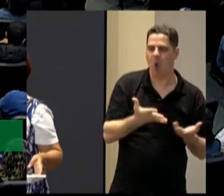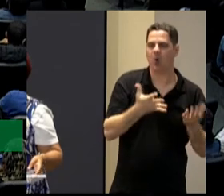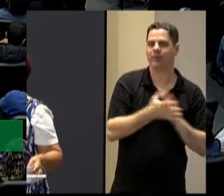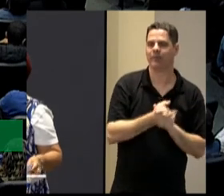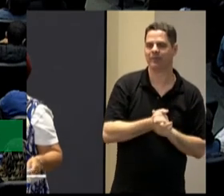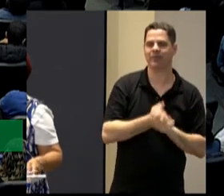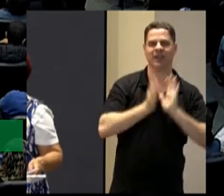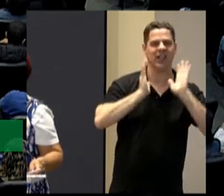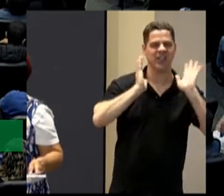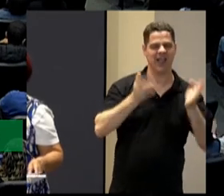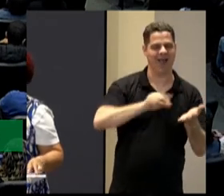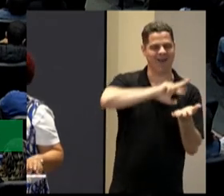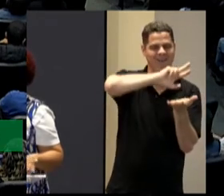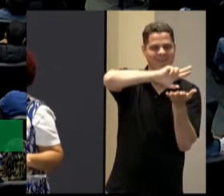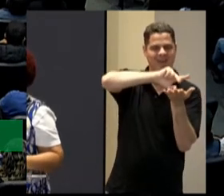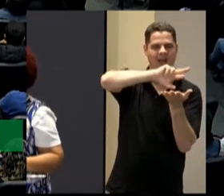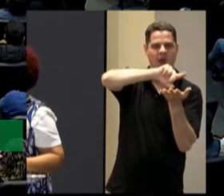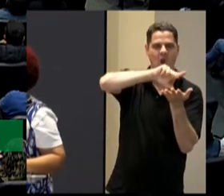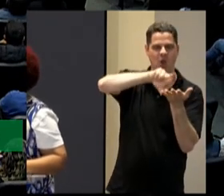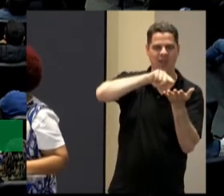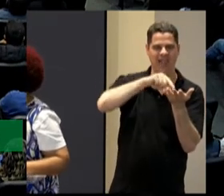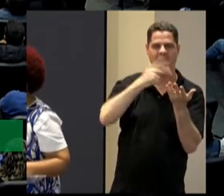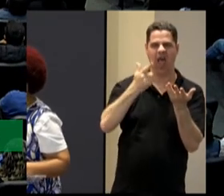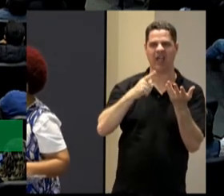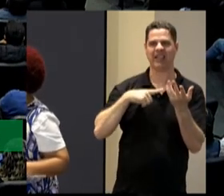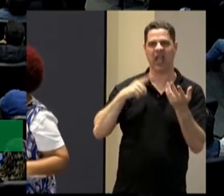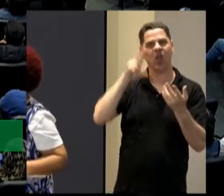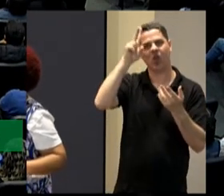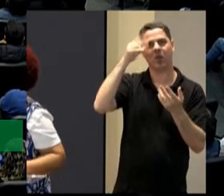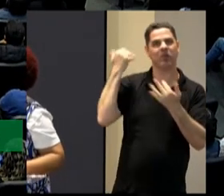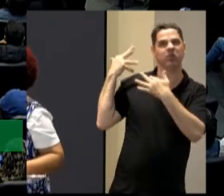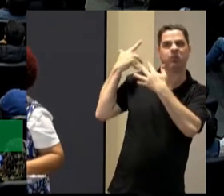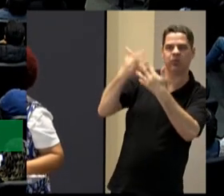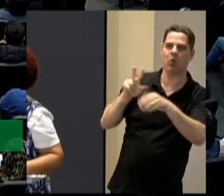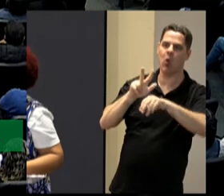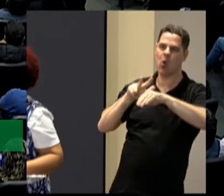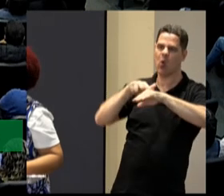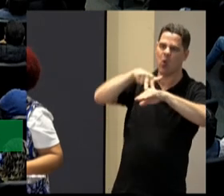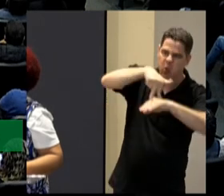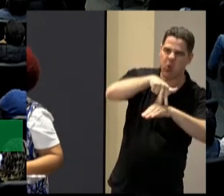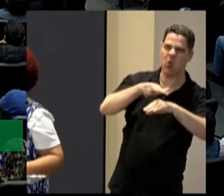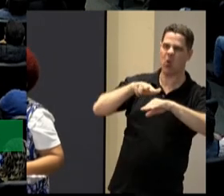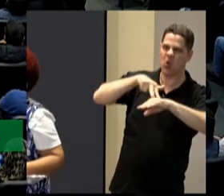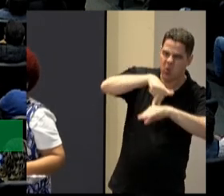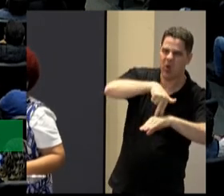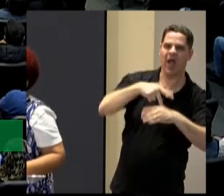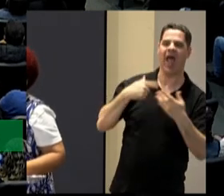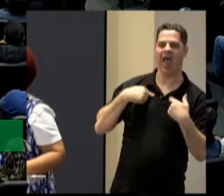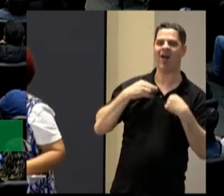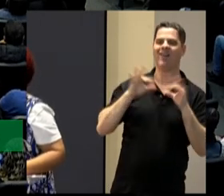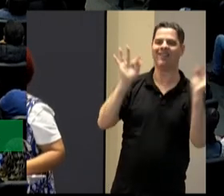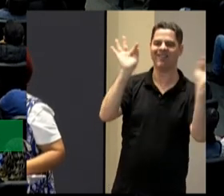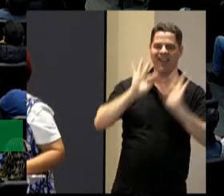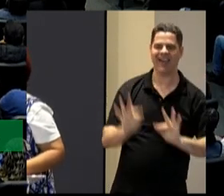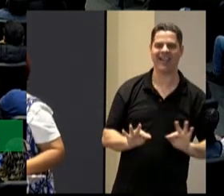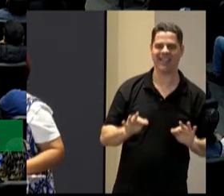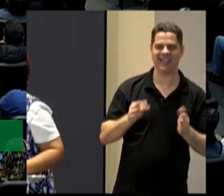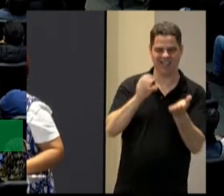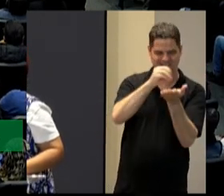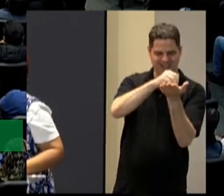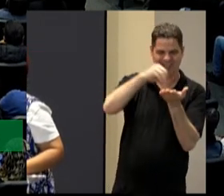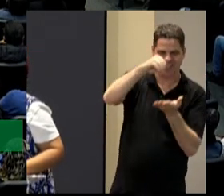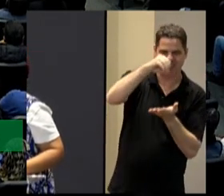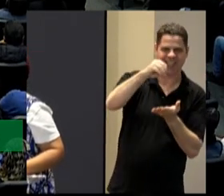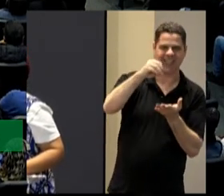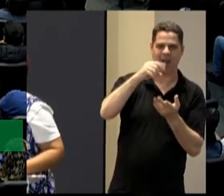que tem várias histórias de protagonismo nessa cidade, não é? Eu fico muito feliz, assim, talvez o Beatriz Souza